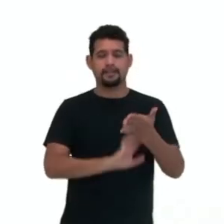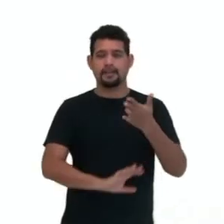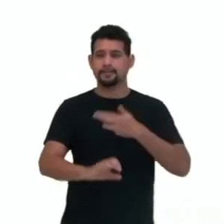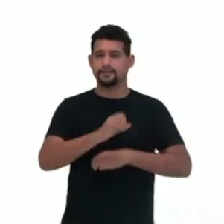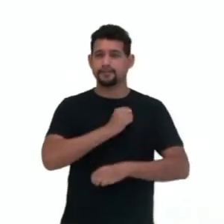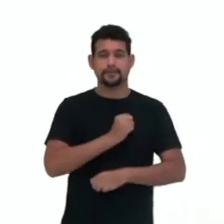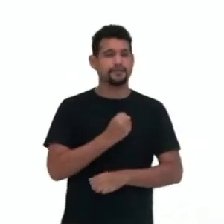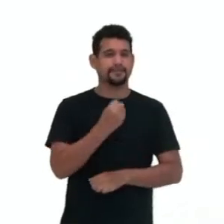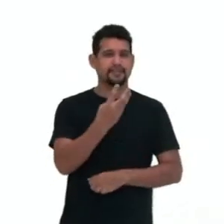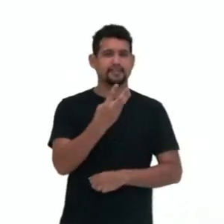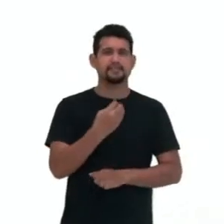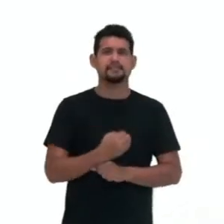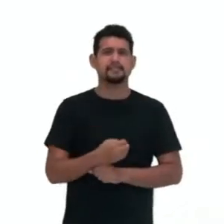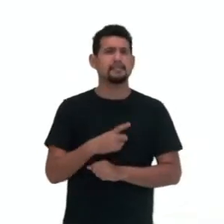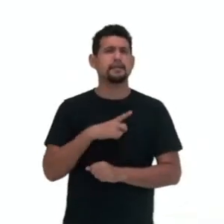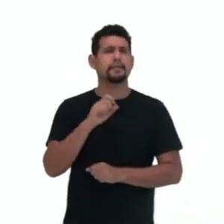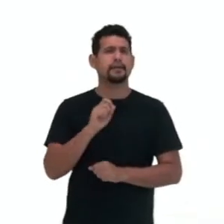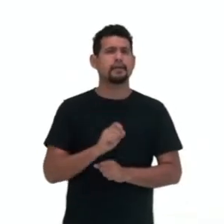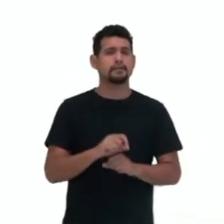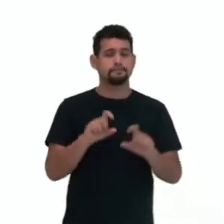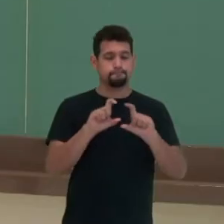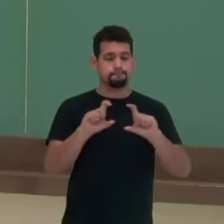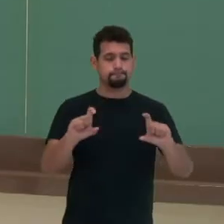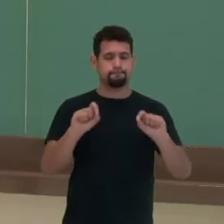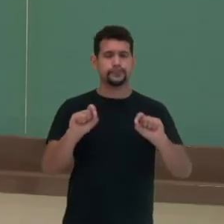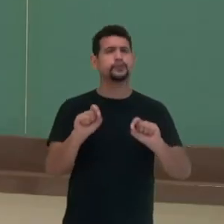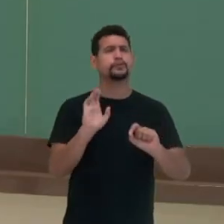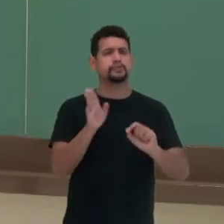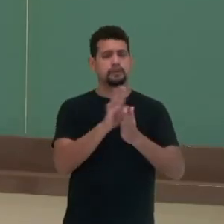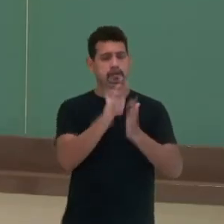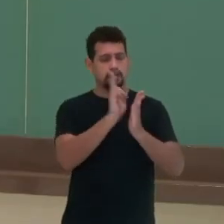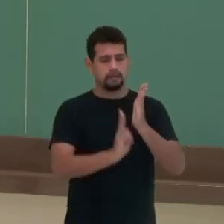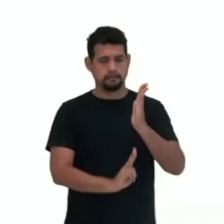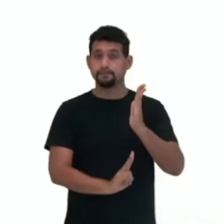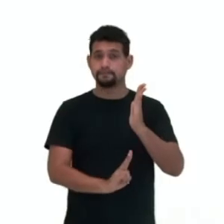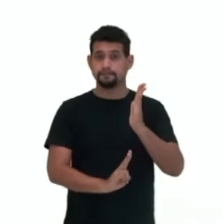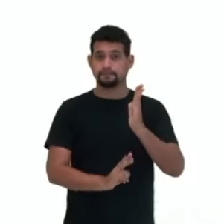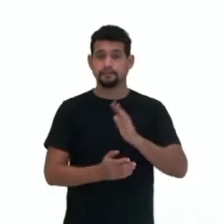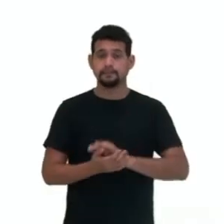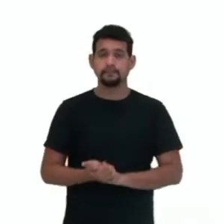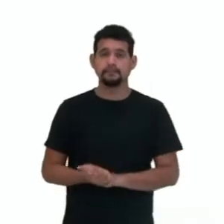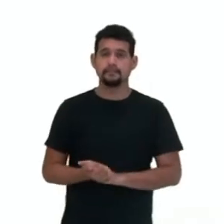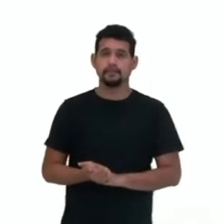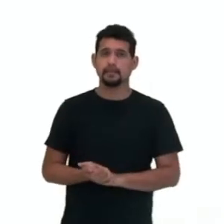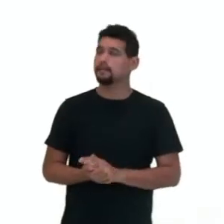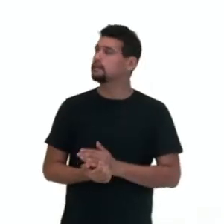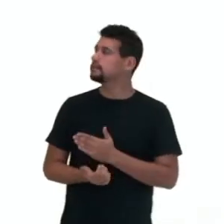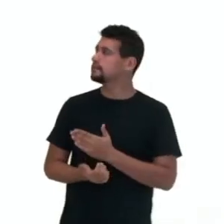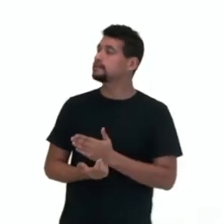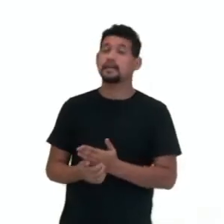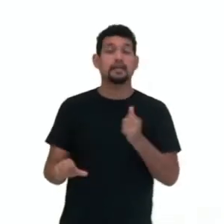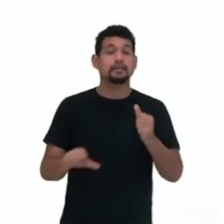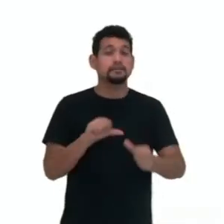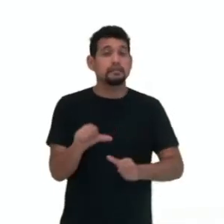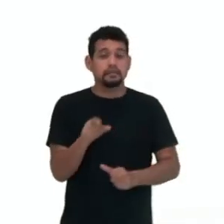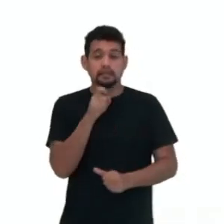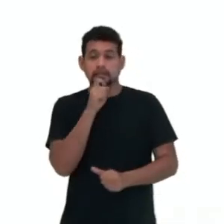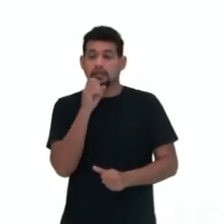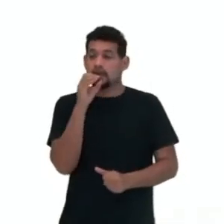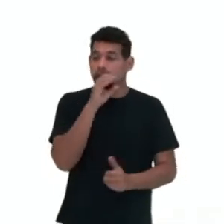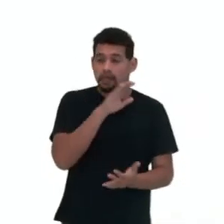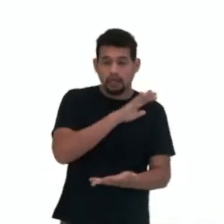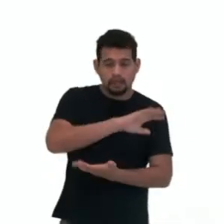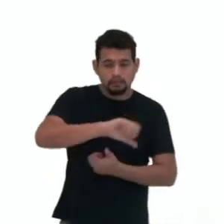3 com um trecho do que foi lido. Observe. As mudanças climáticas já